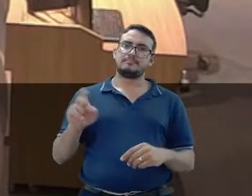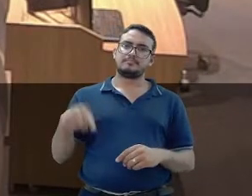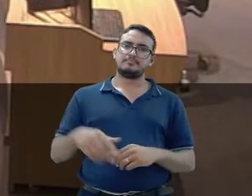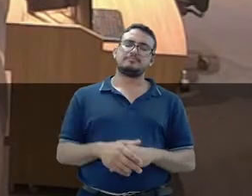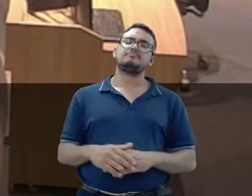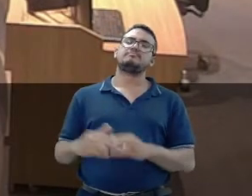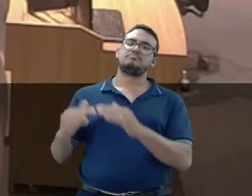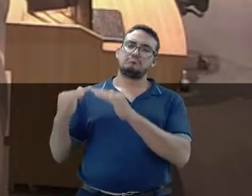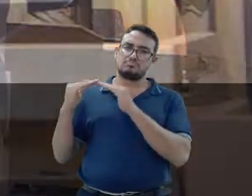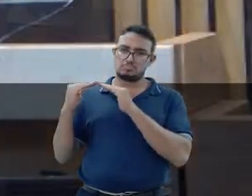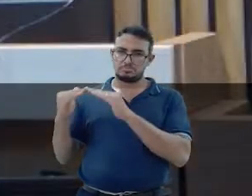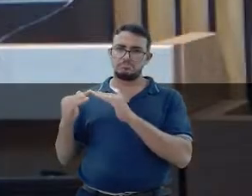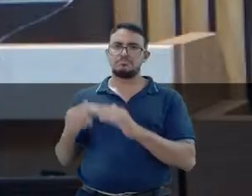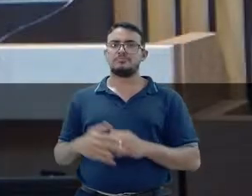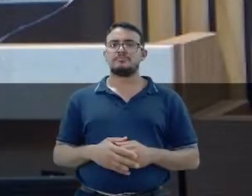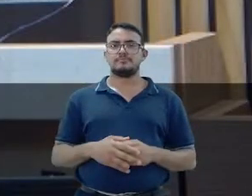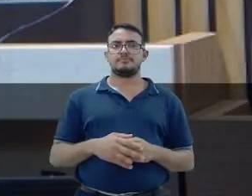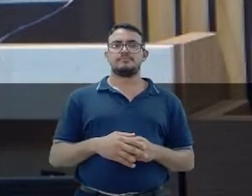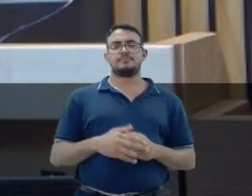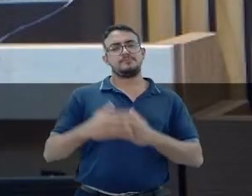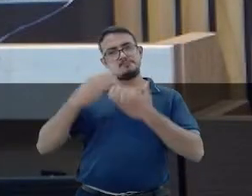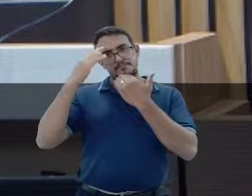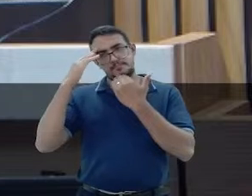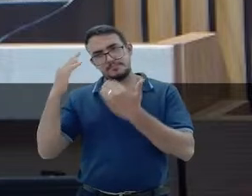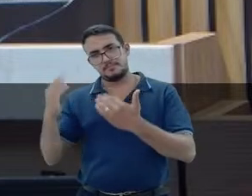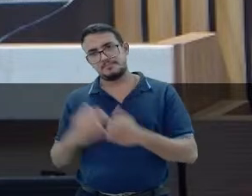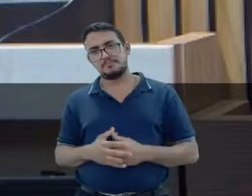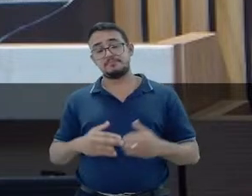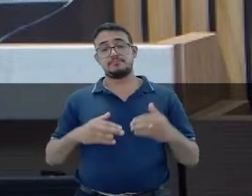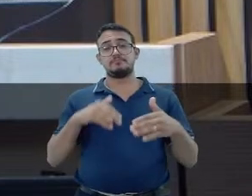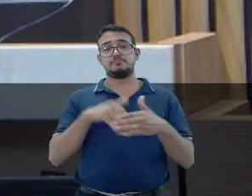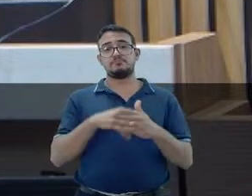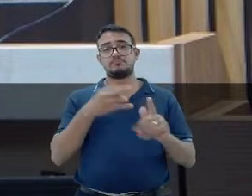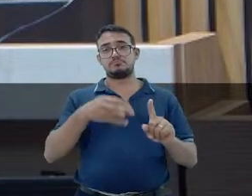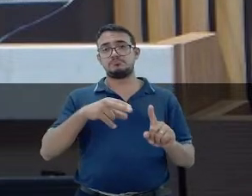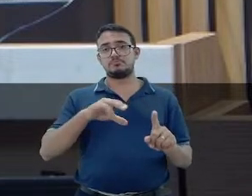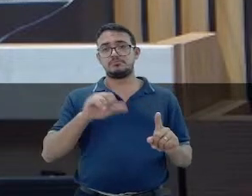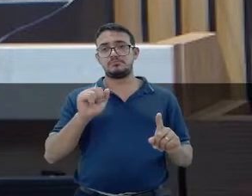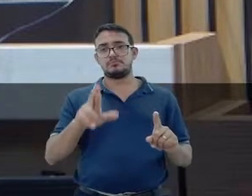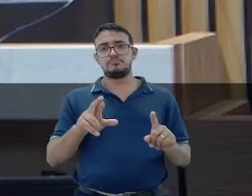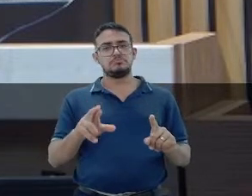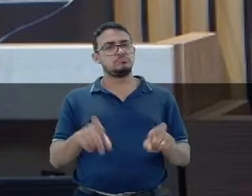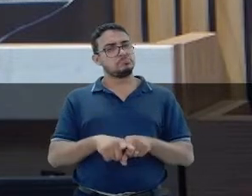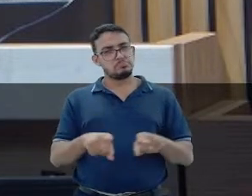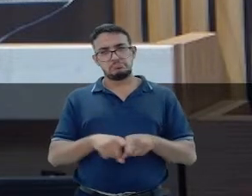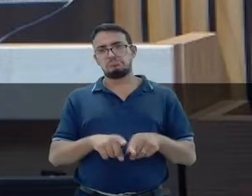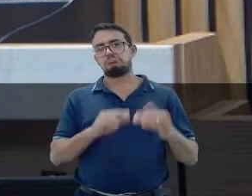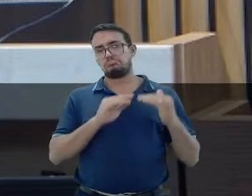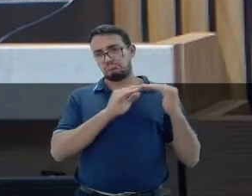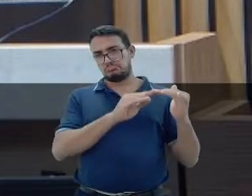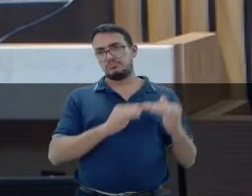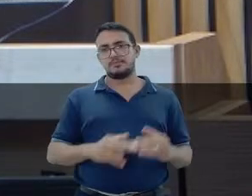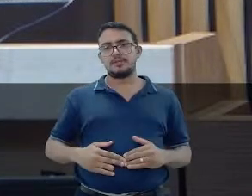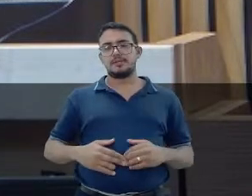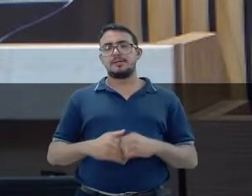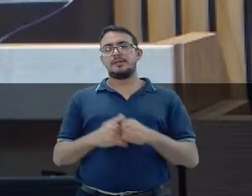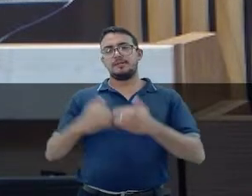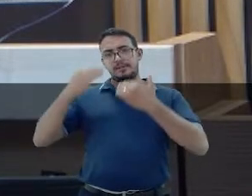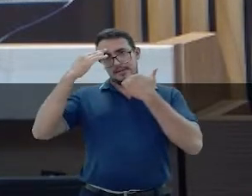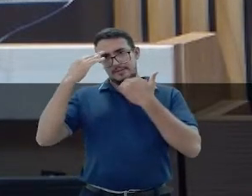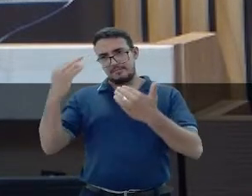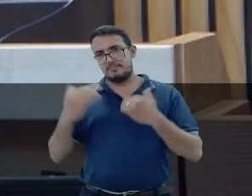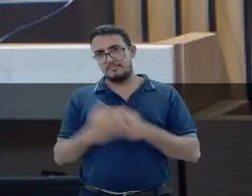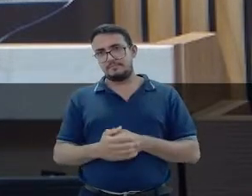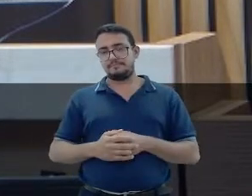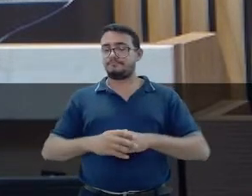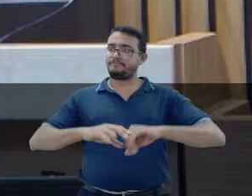Acompanho, presidente. Obrigado, desembargador André. Como vota, desembargador Nicanor? Também não tenho divergência. Obrigado, desembargador Nicanor. Então,